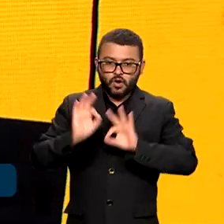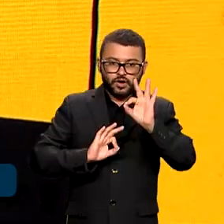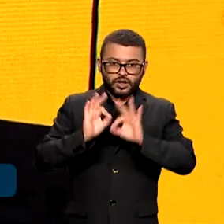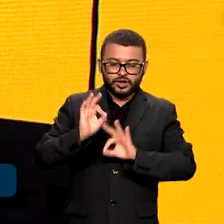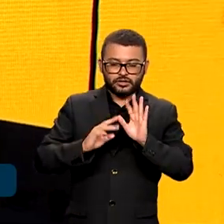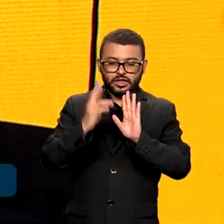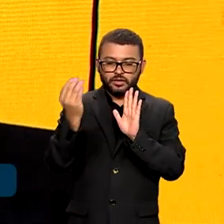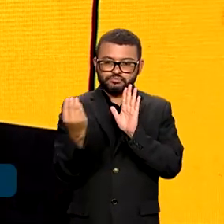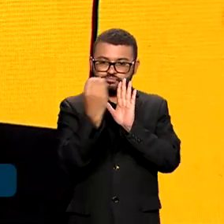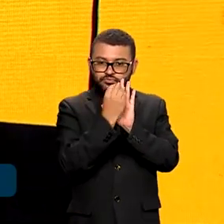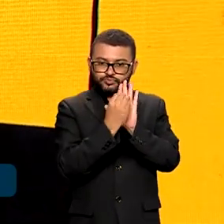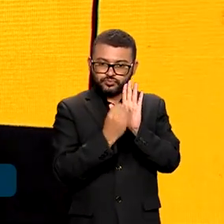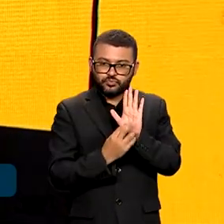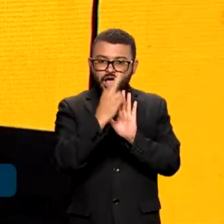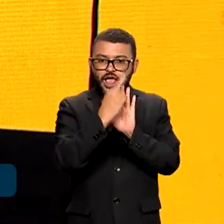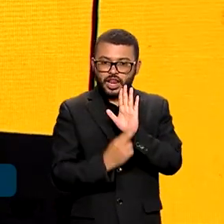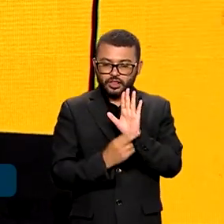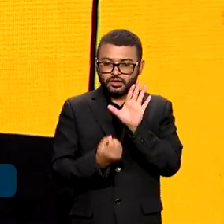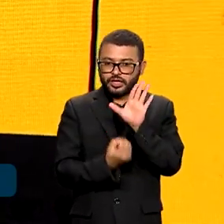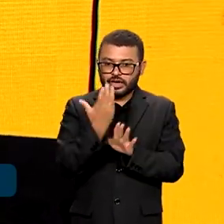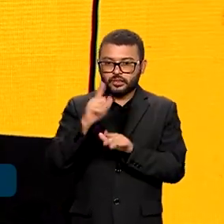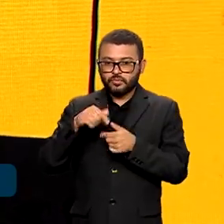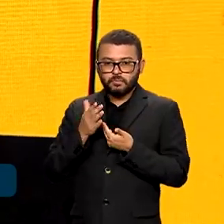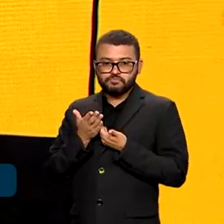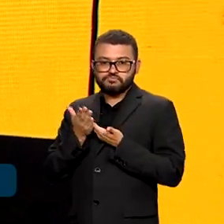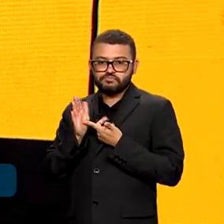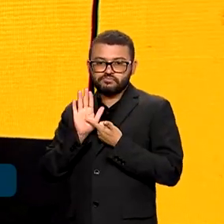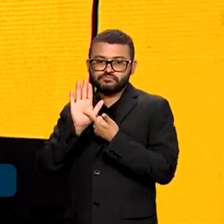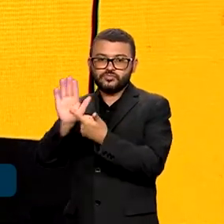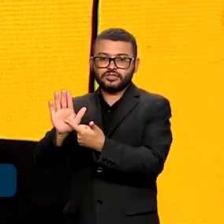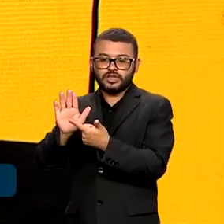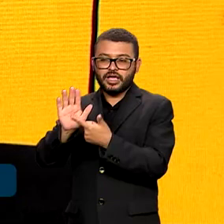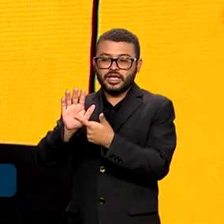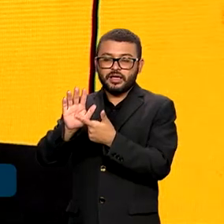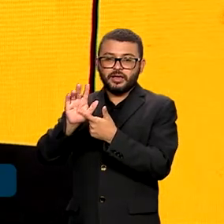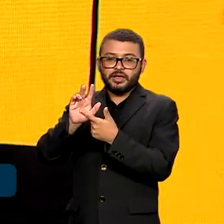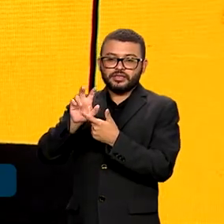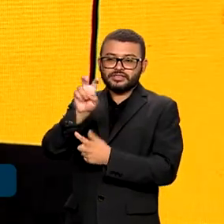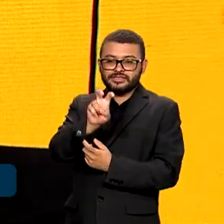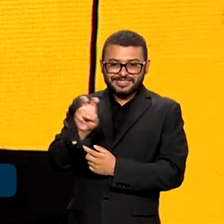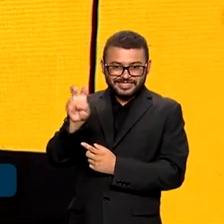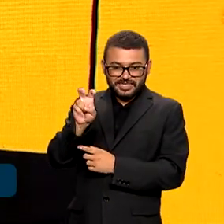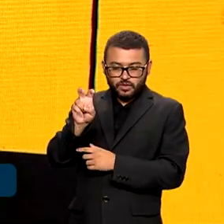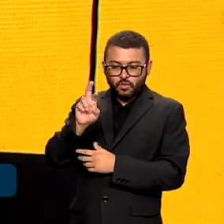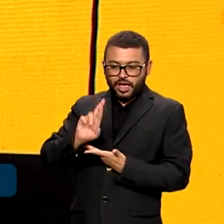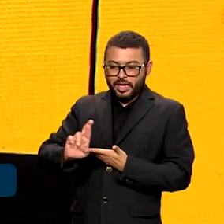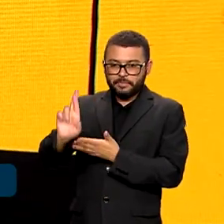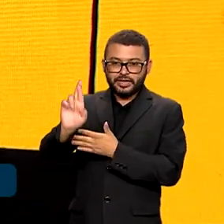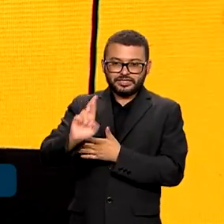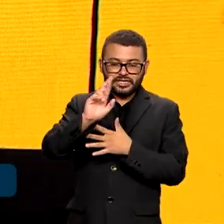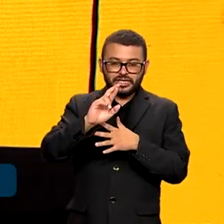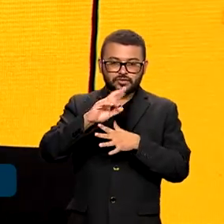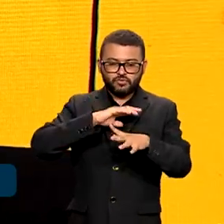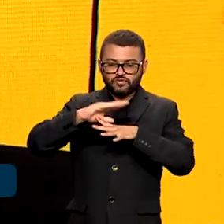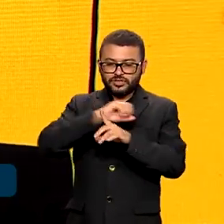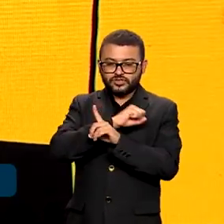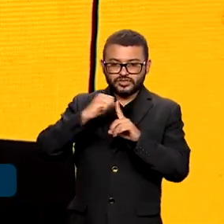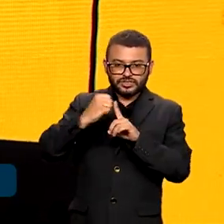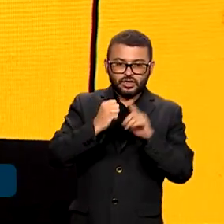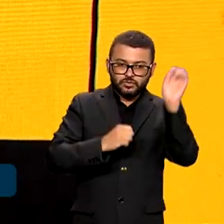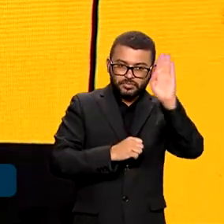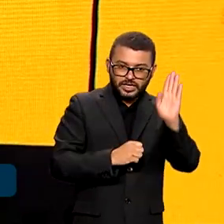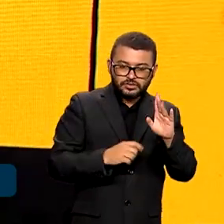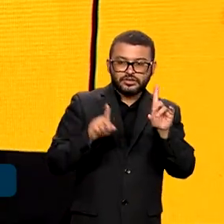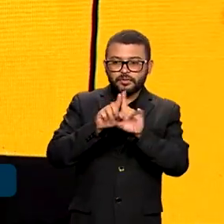em relatórios e será apresentado por 5 representantes dos movimentos sociais do Brasil